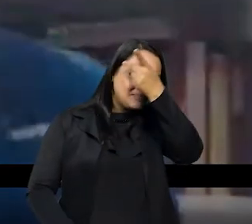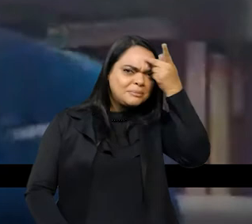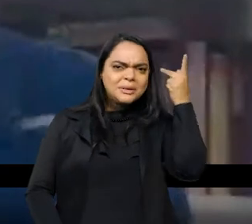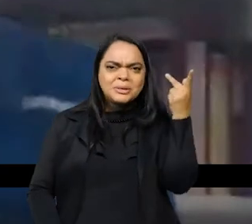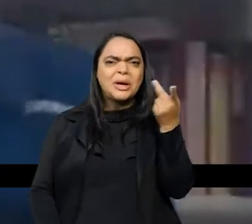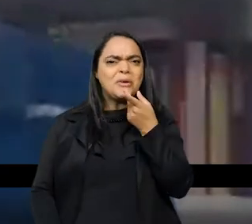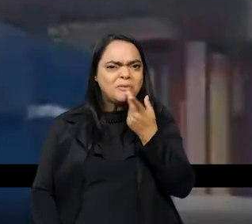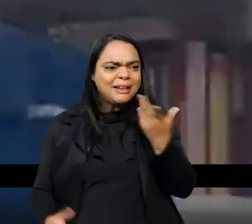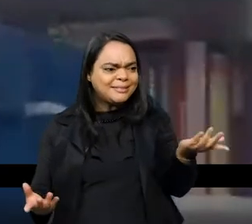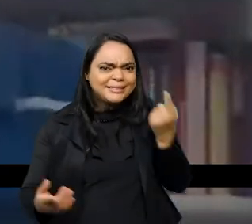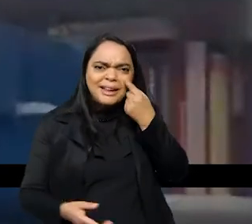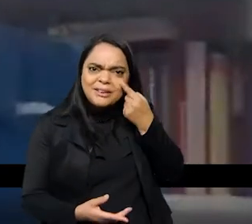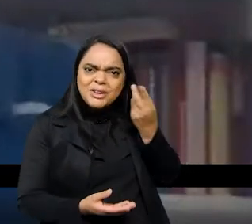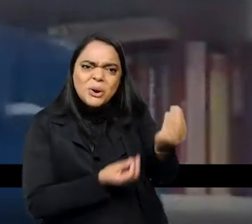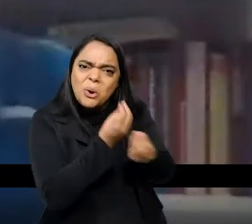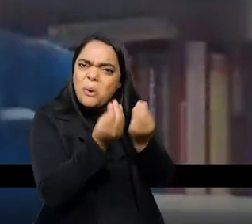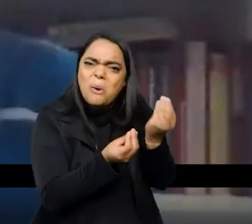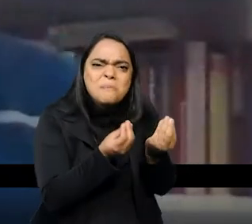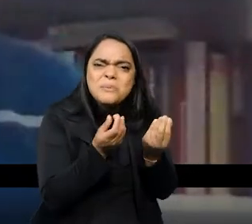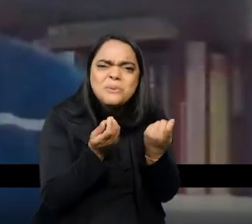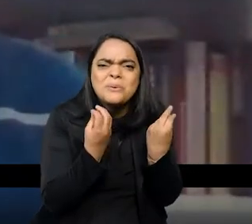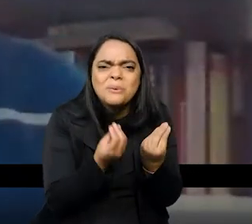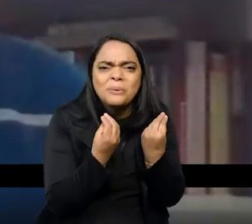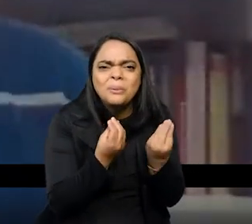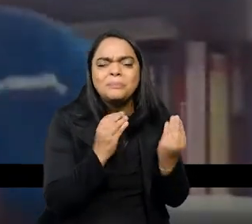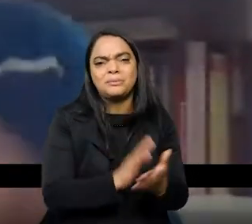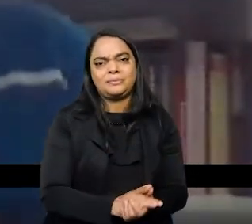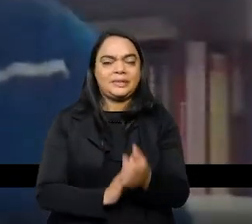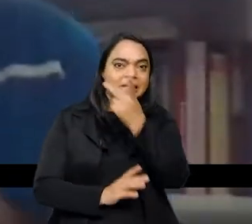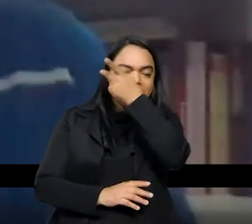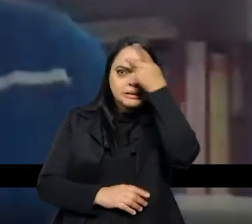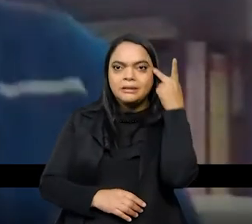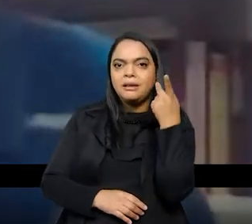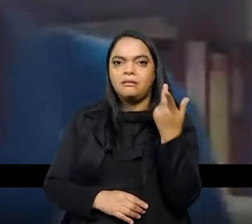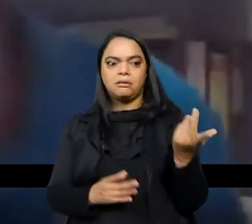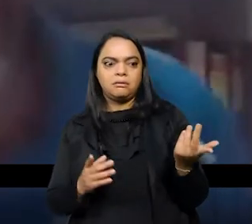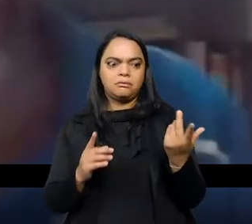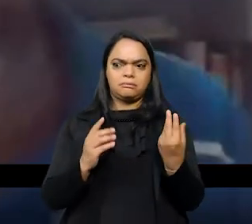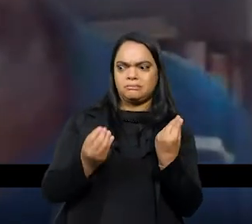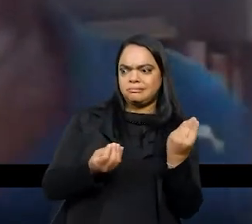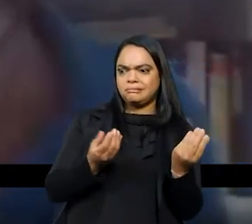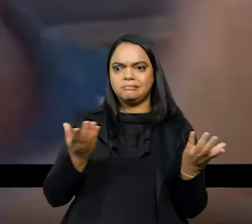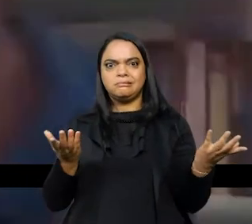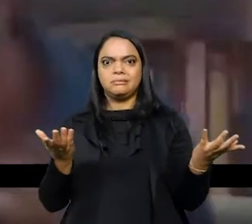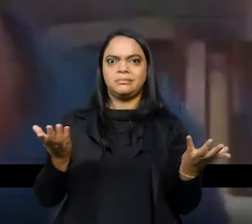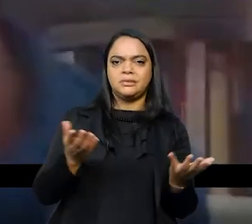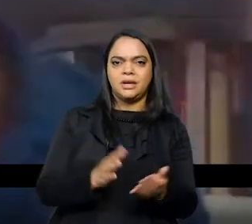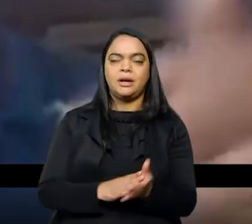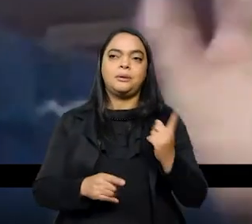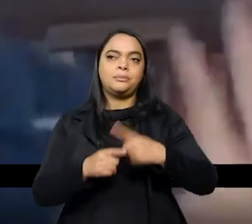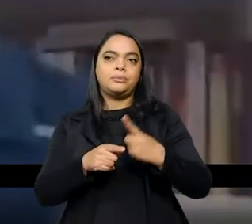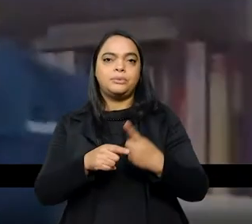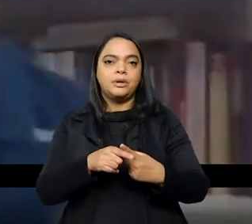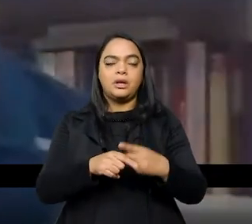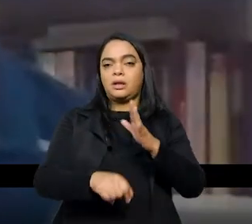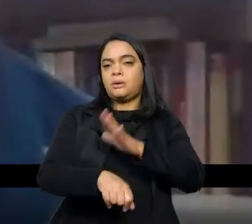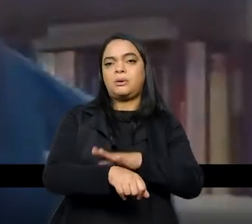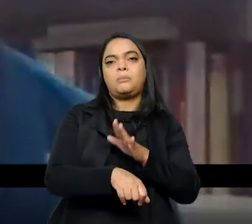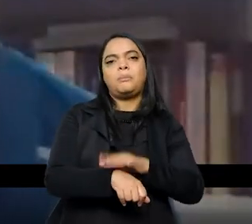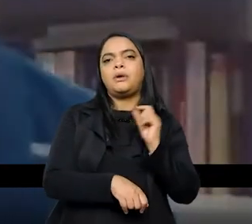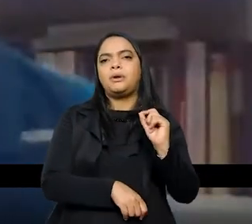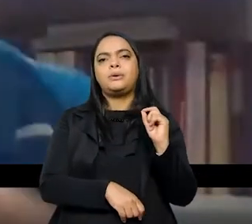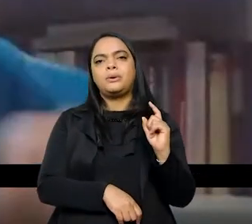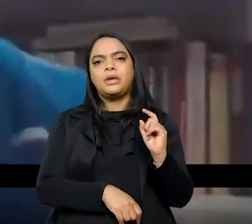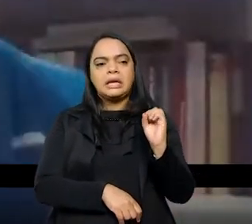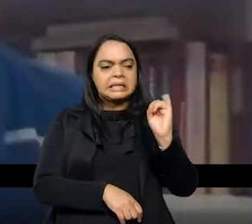Como é que pode? E às vezes todo mundo fica. Porque está aquele momento, está na onda da maré, então vamos embora. Então